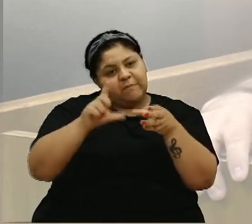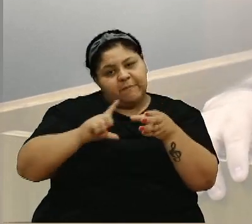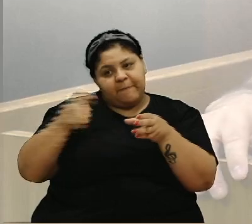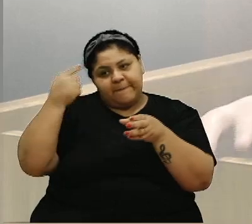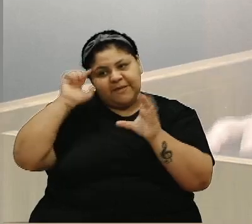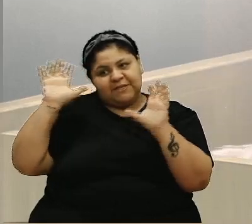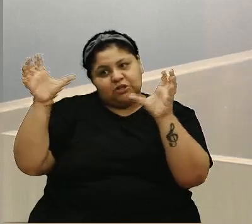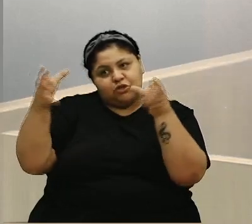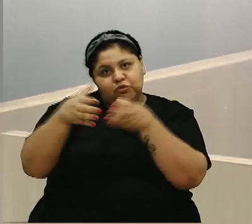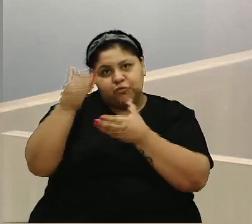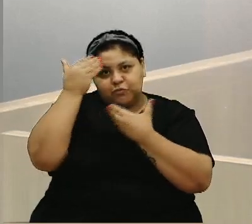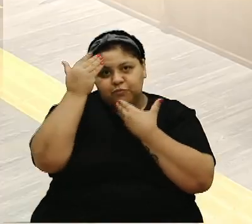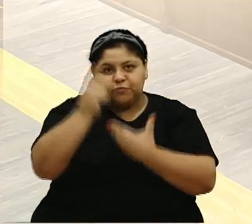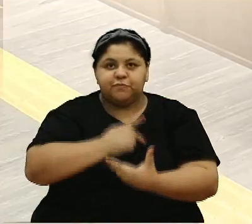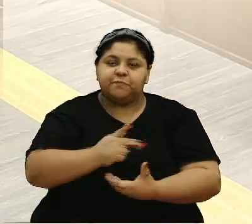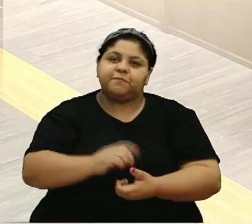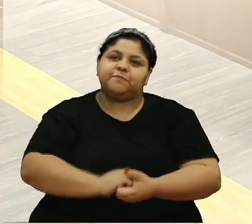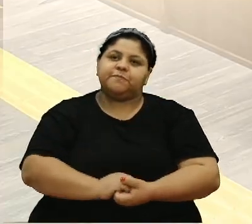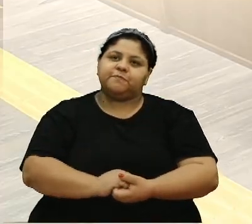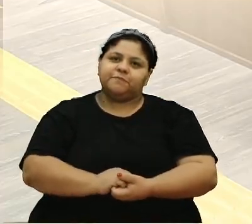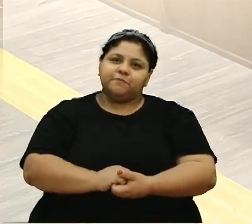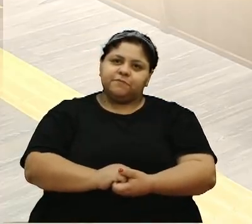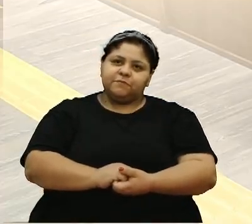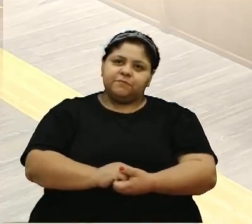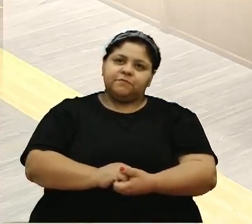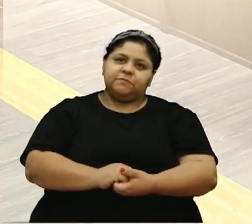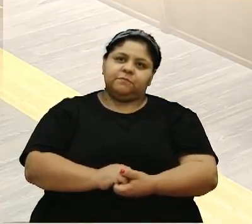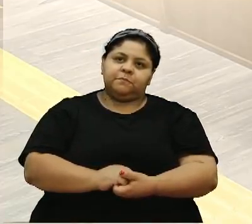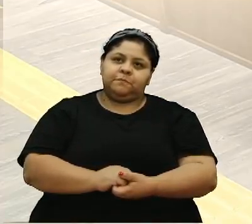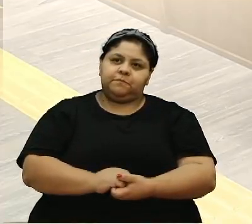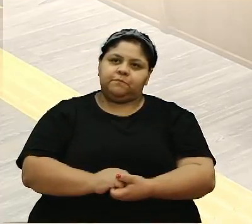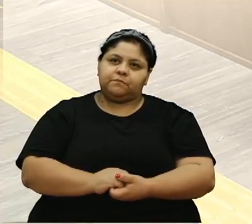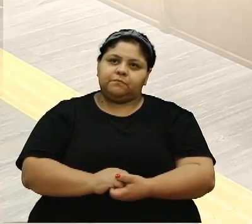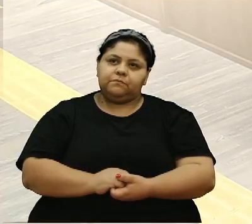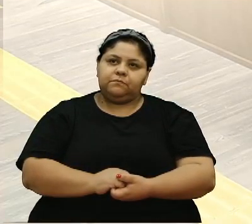interesse público. Obrigado, presidente. Obrigado, vereador Rafael.